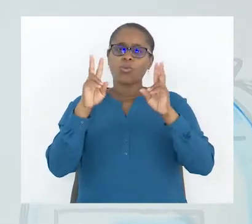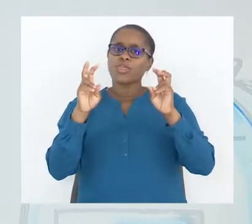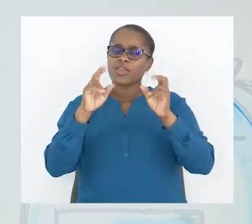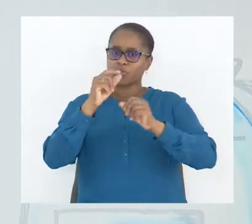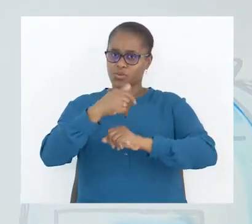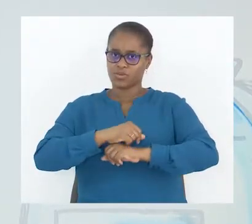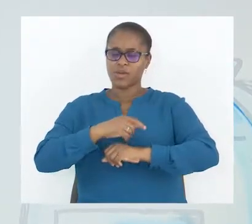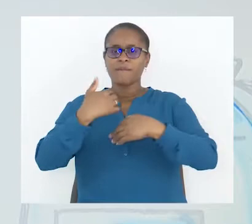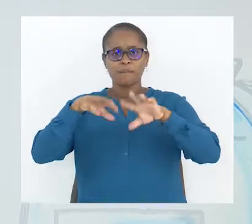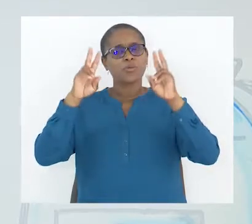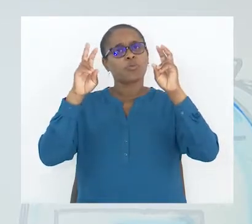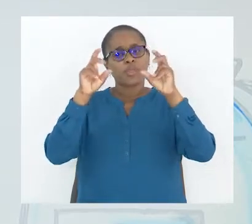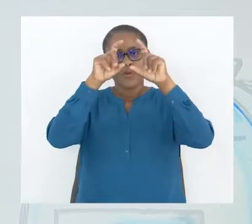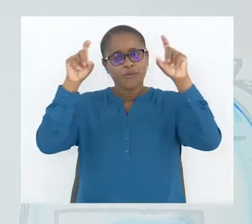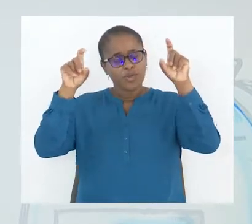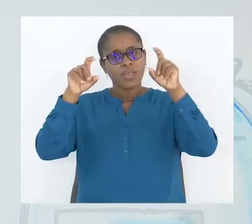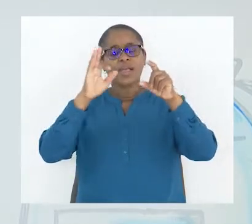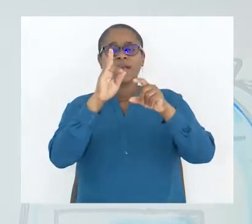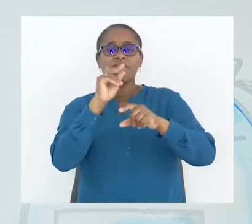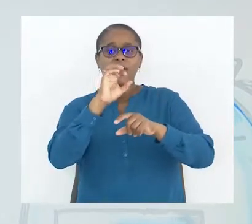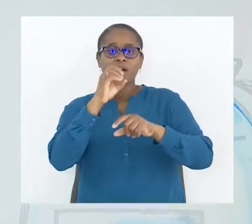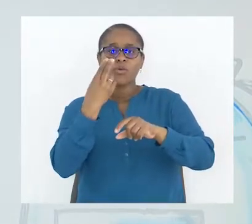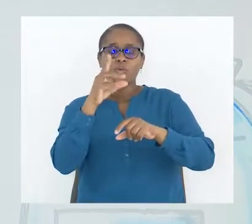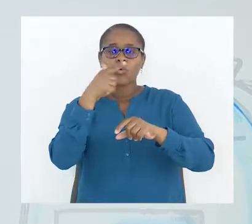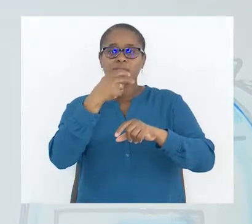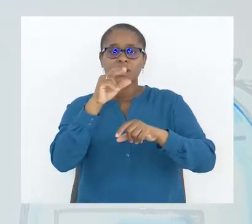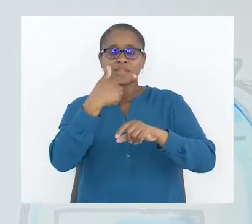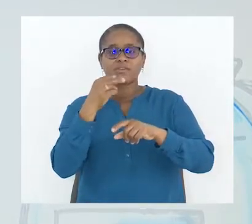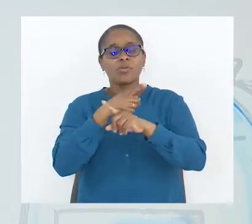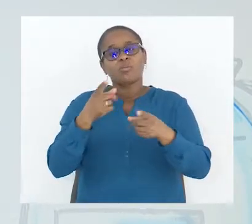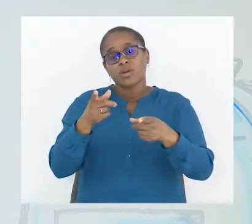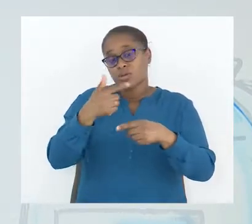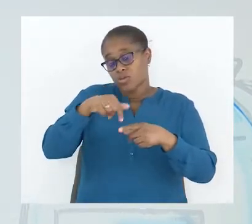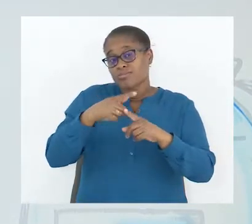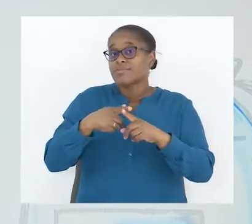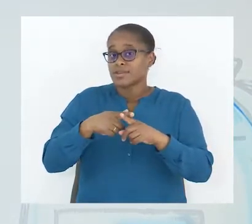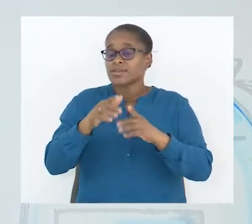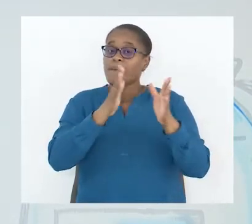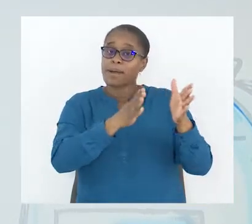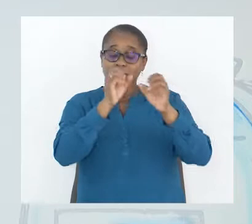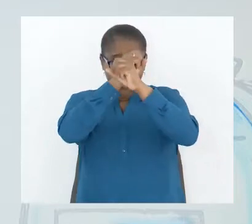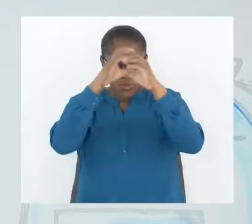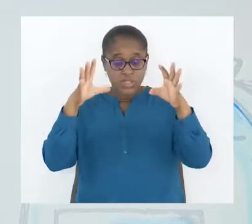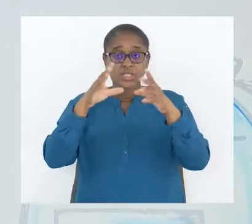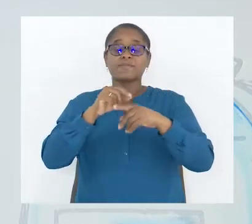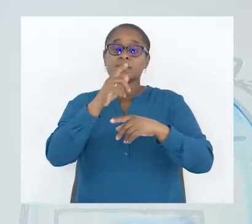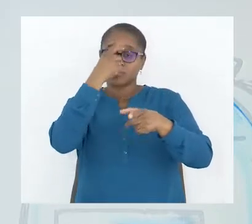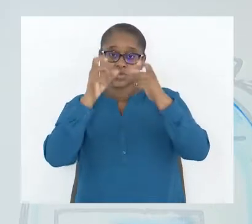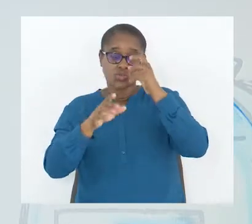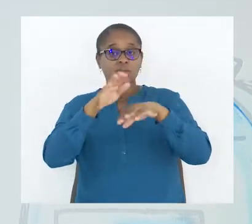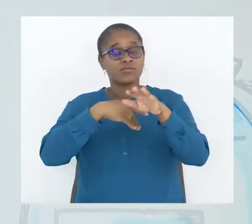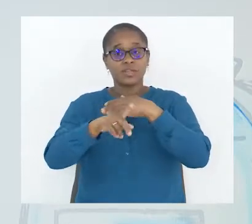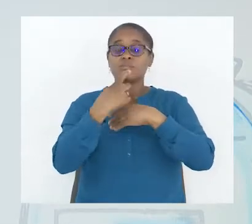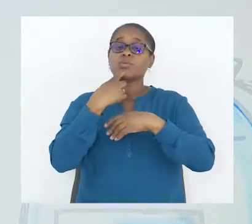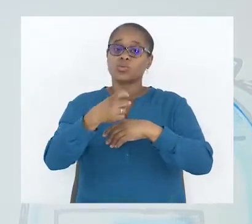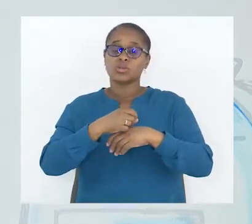um título. Mas o título aqui é facultativo, conforme dissemos, por causa da nossa intenção. Na parte conclusiva, o